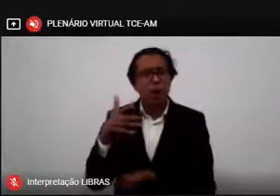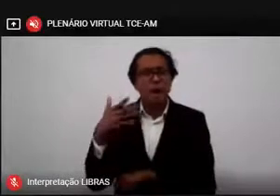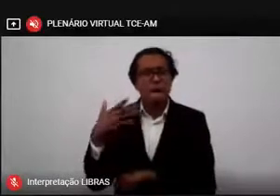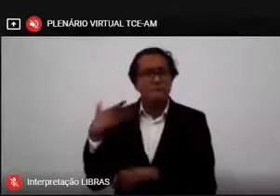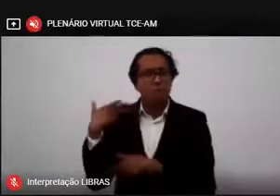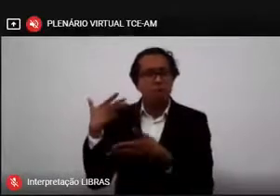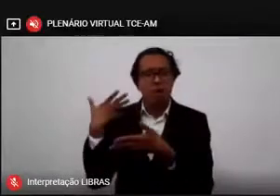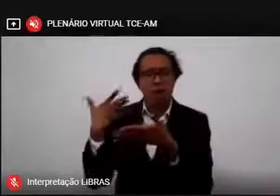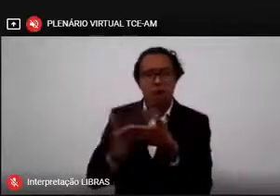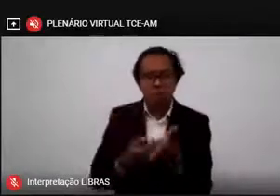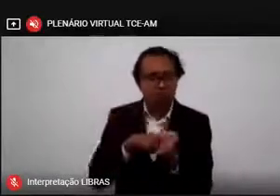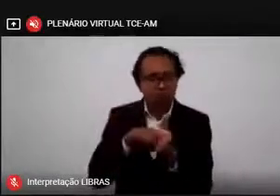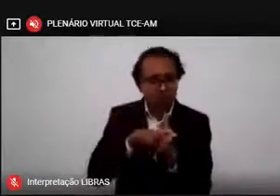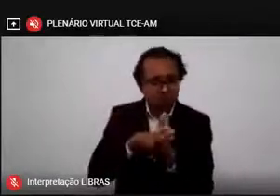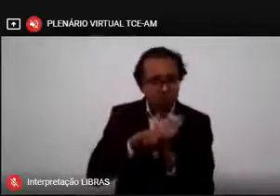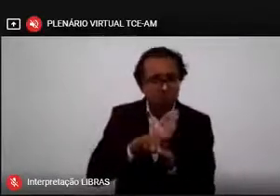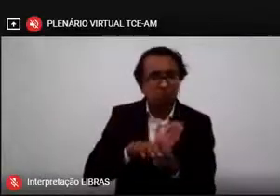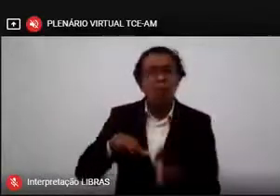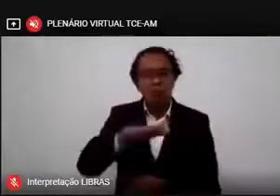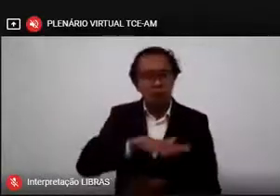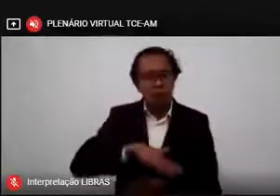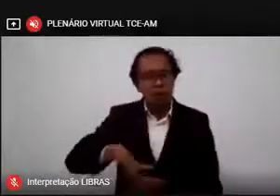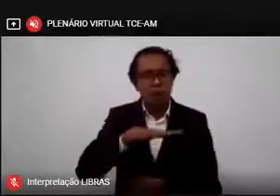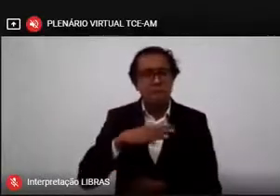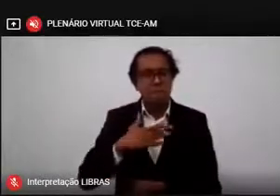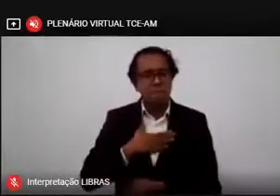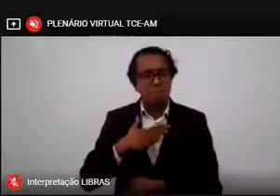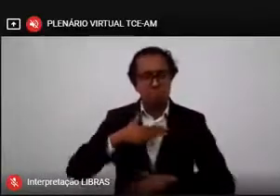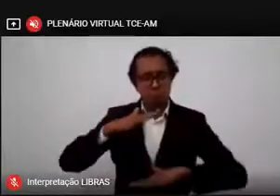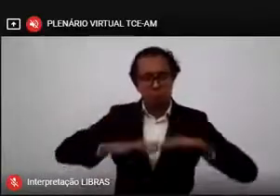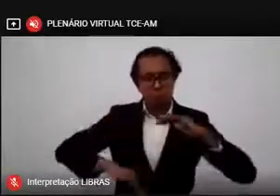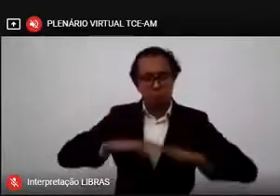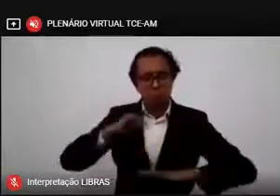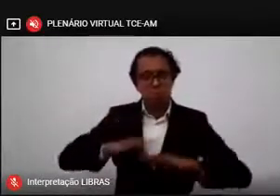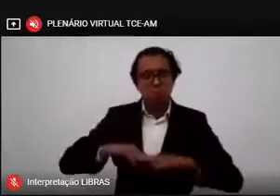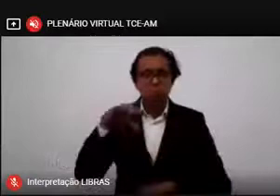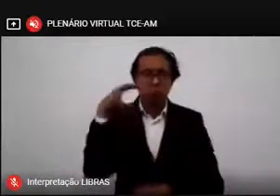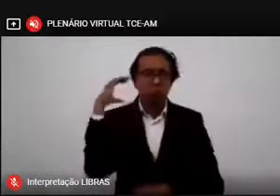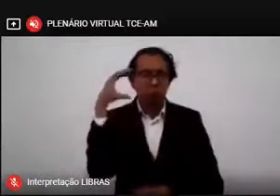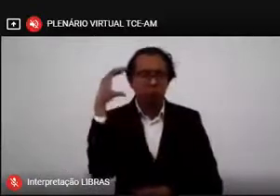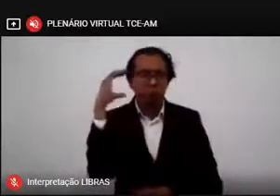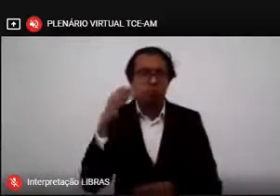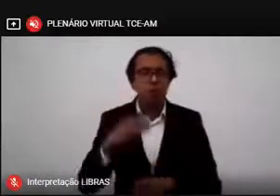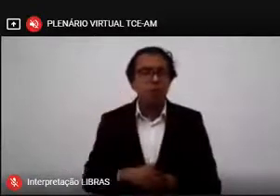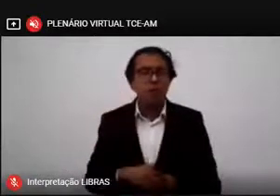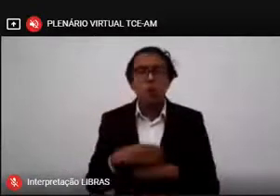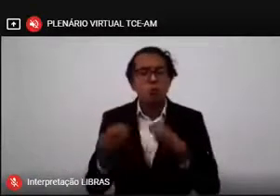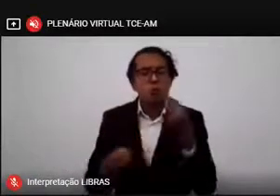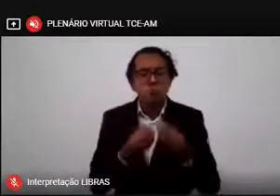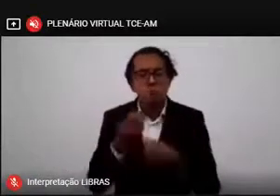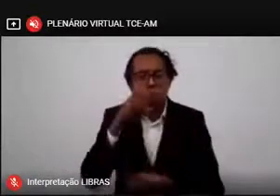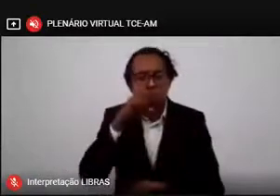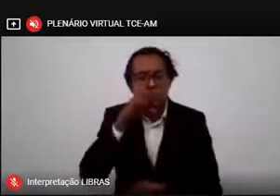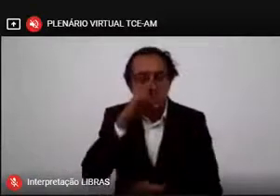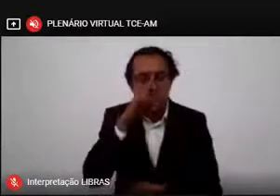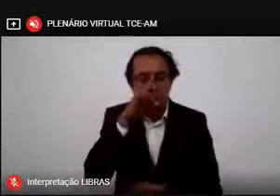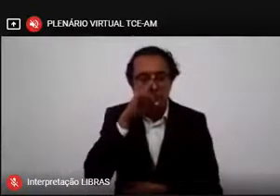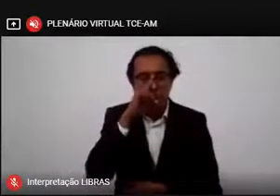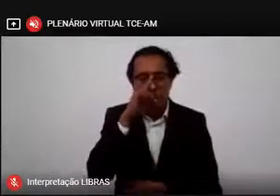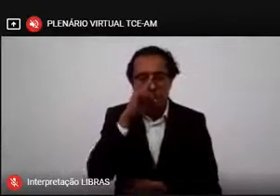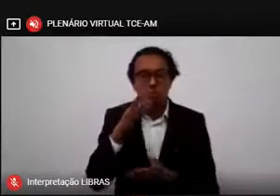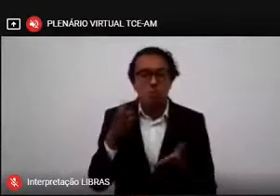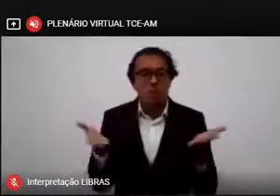toda a minha carreira científica, sobre o risco que nós corremos atualmente,